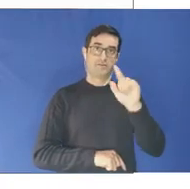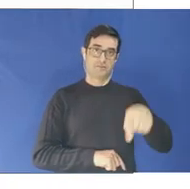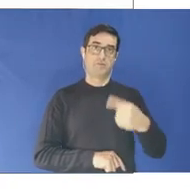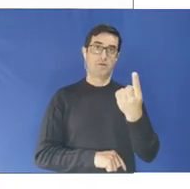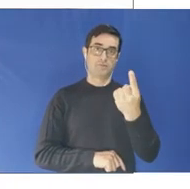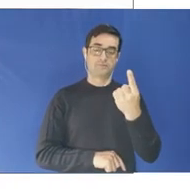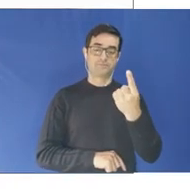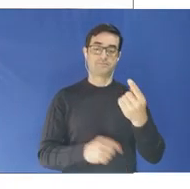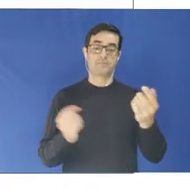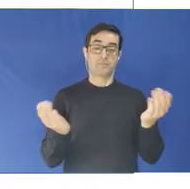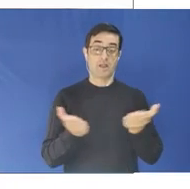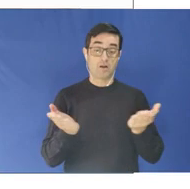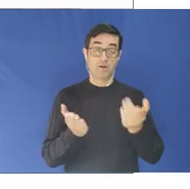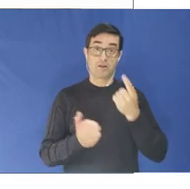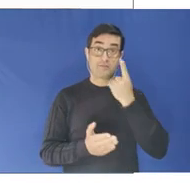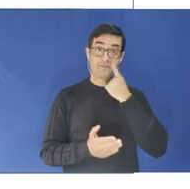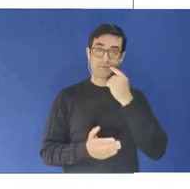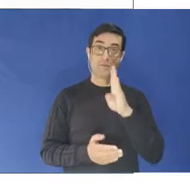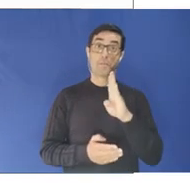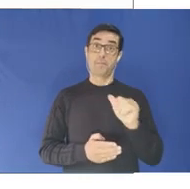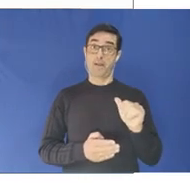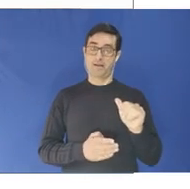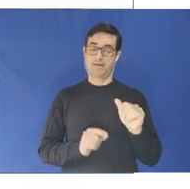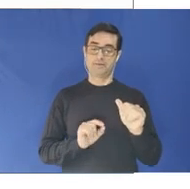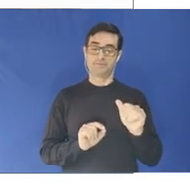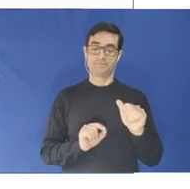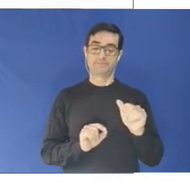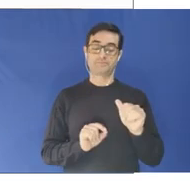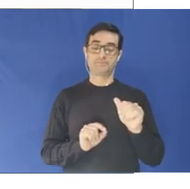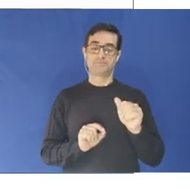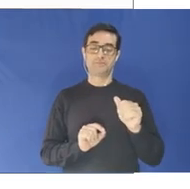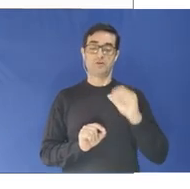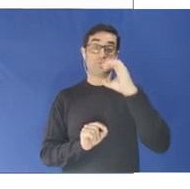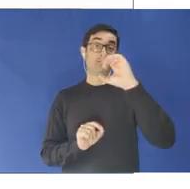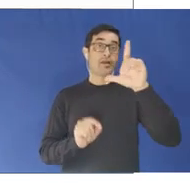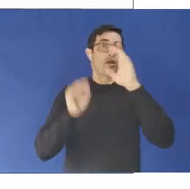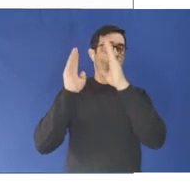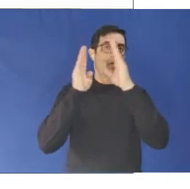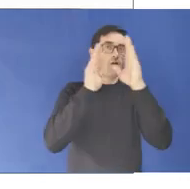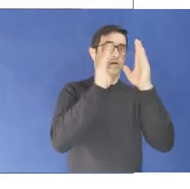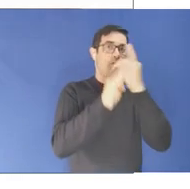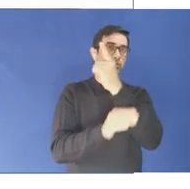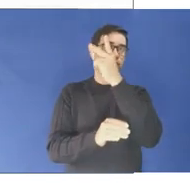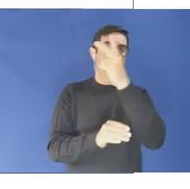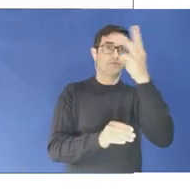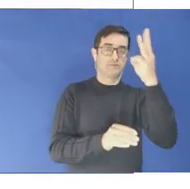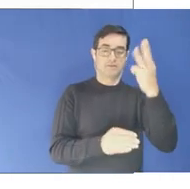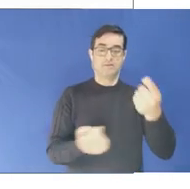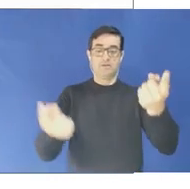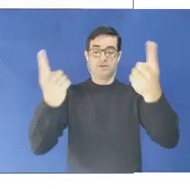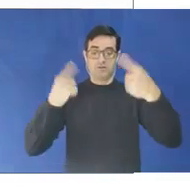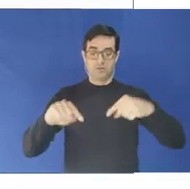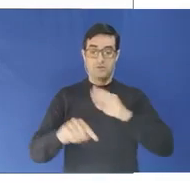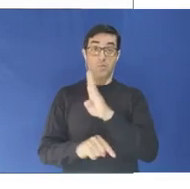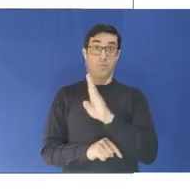Neste caso, olha como é que estão aqui, ó. 1, 2, 3. Aqui eu vou fazer a mesma coisa,